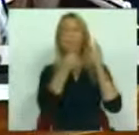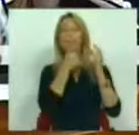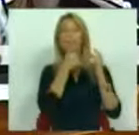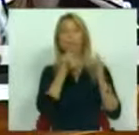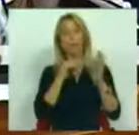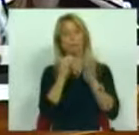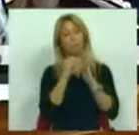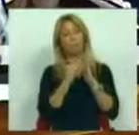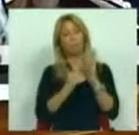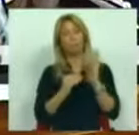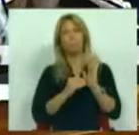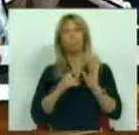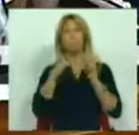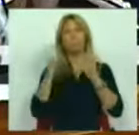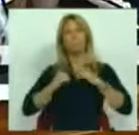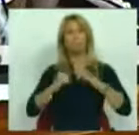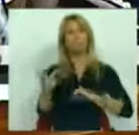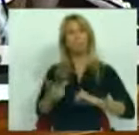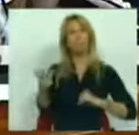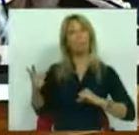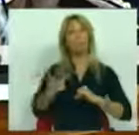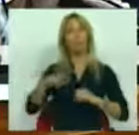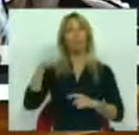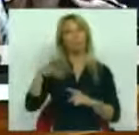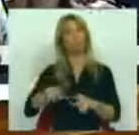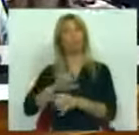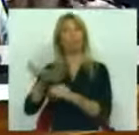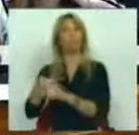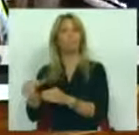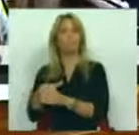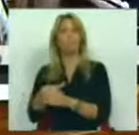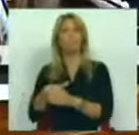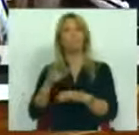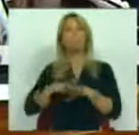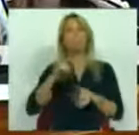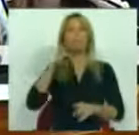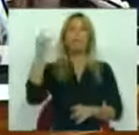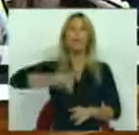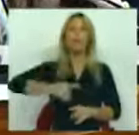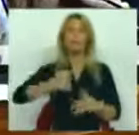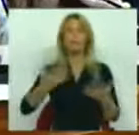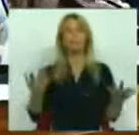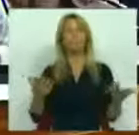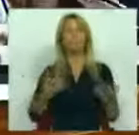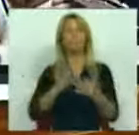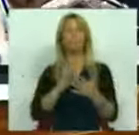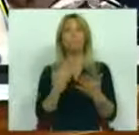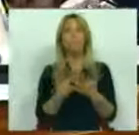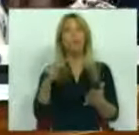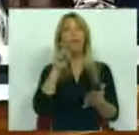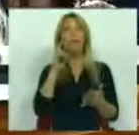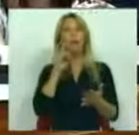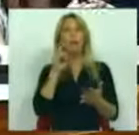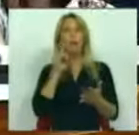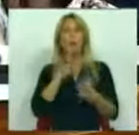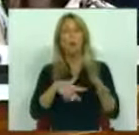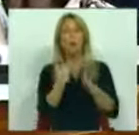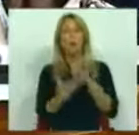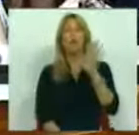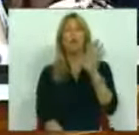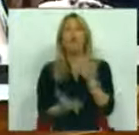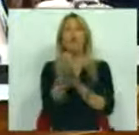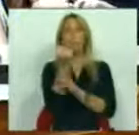de entendimento ao qual Portugal se encontra vinculado em razão do imperativo de assegurar um programa de recuperação financeira